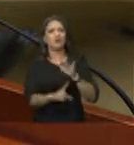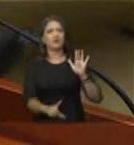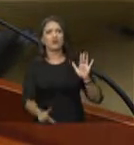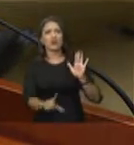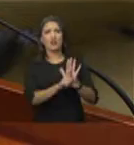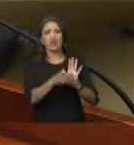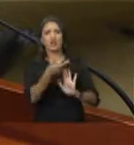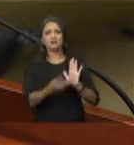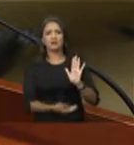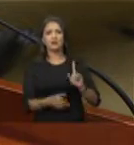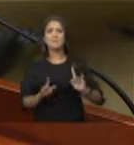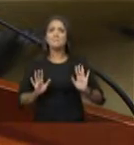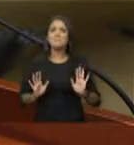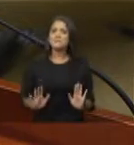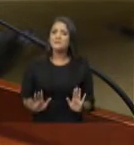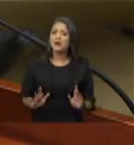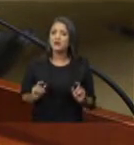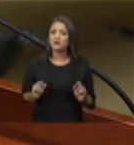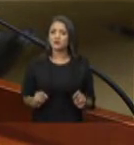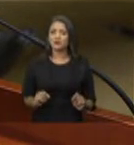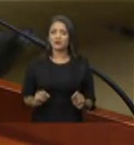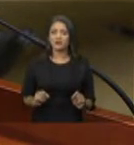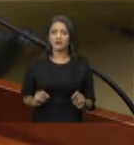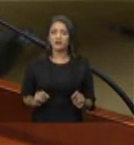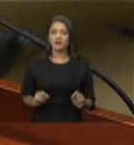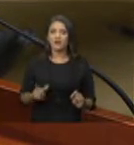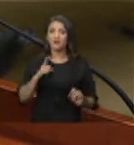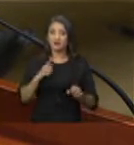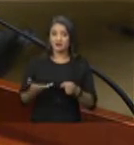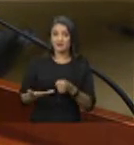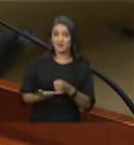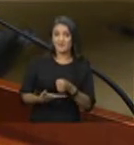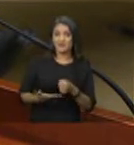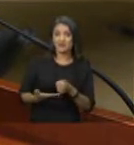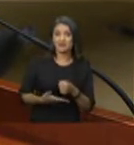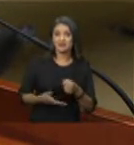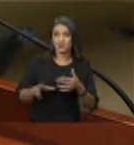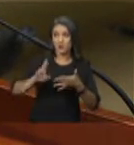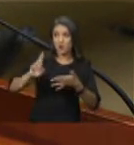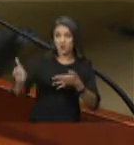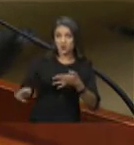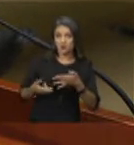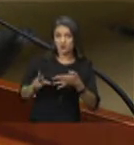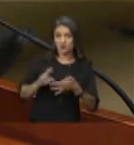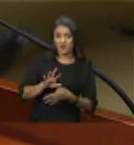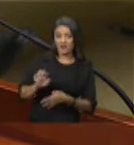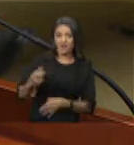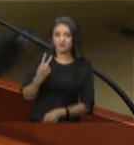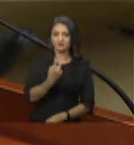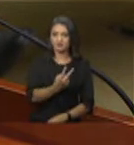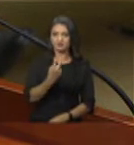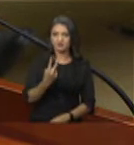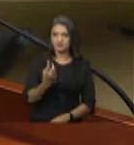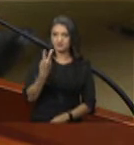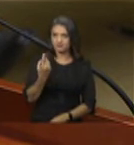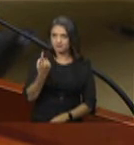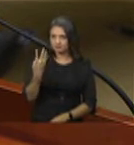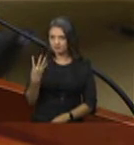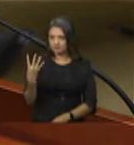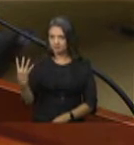lei Mas ela se baseia em um recurso extraordinário 223144